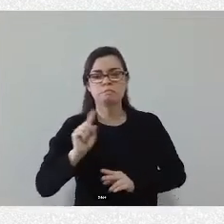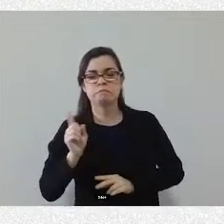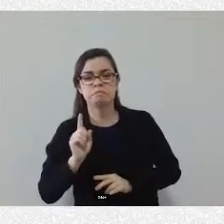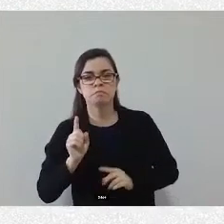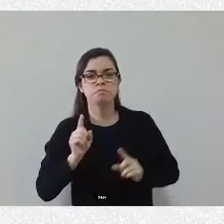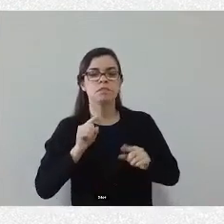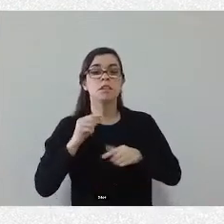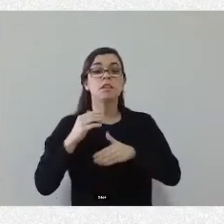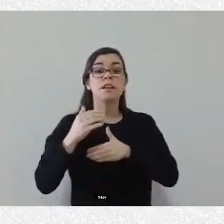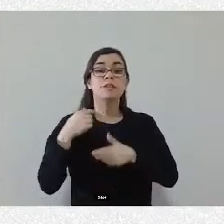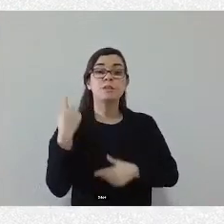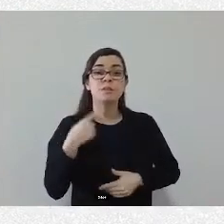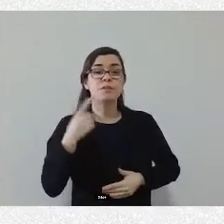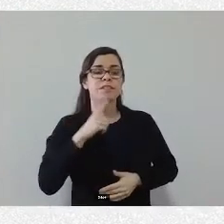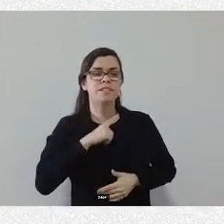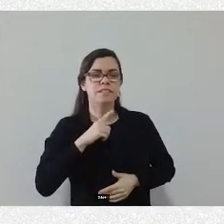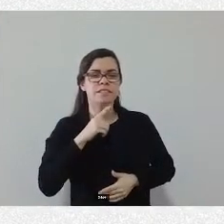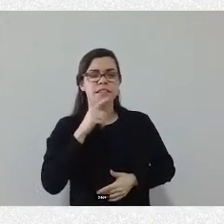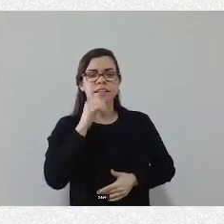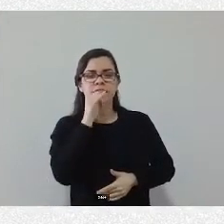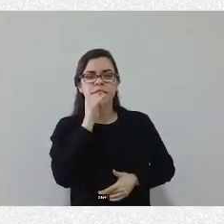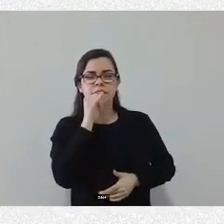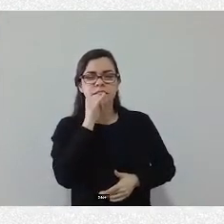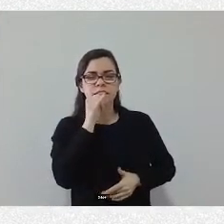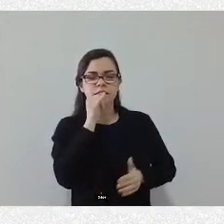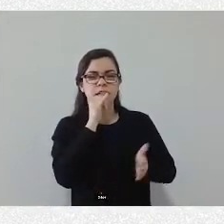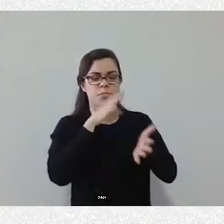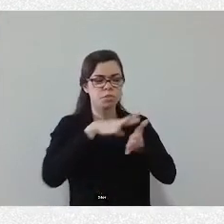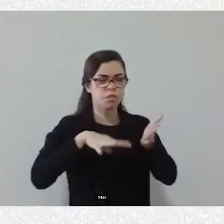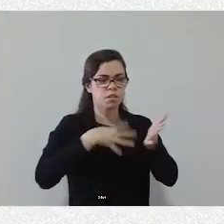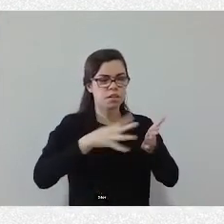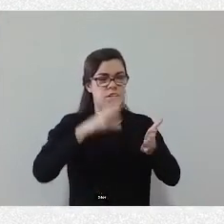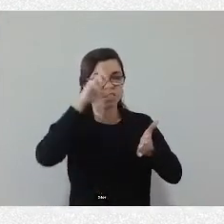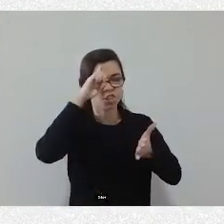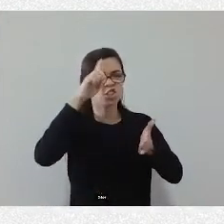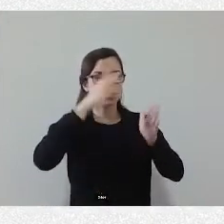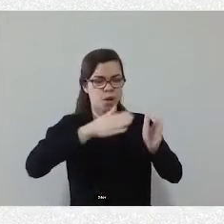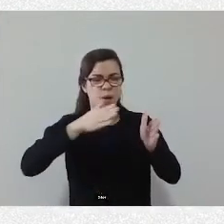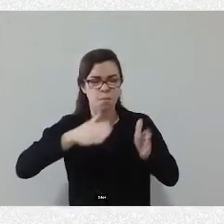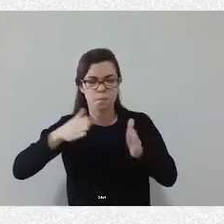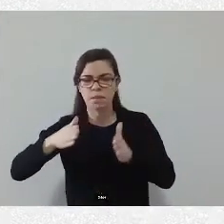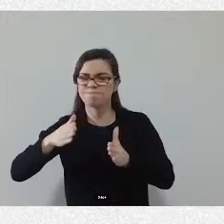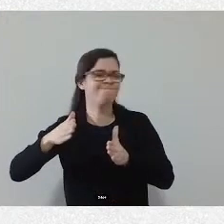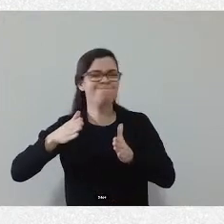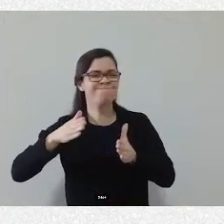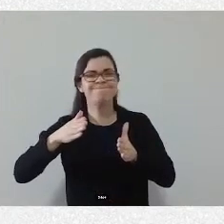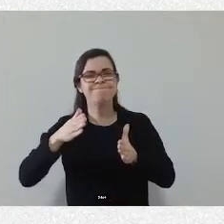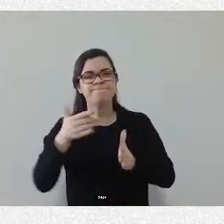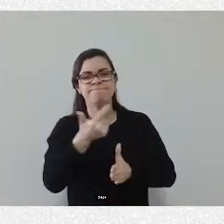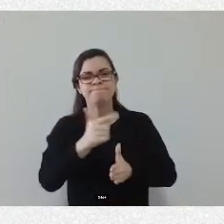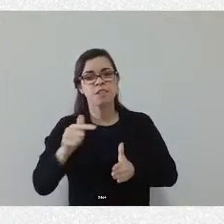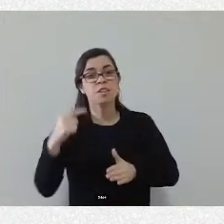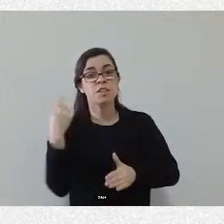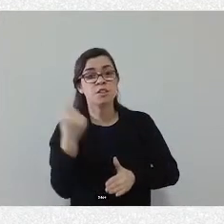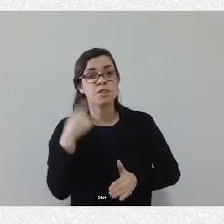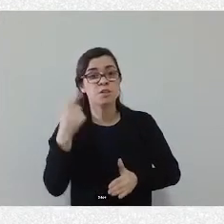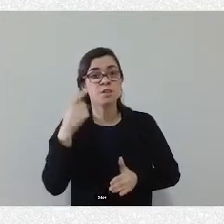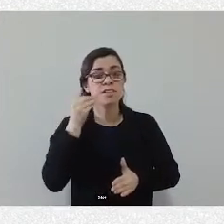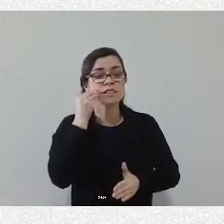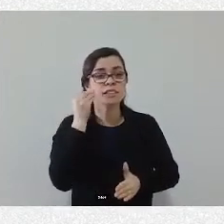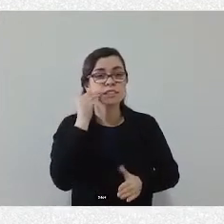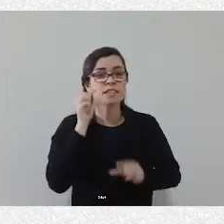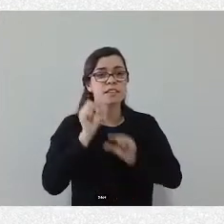cronograma exato de divulgação dos dados. A gente trabalha com estimativas, assim, de datas, uma vez que existe uma